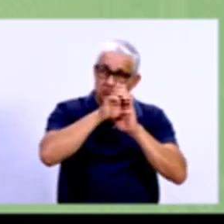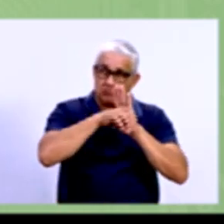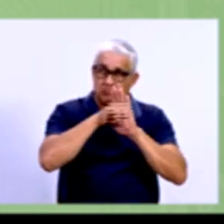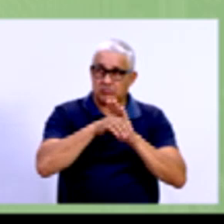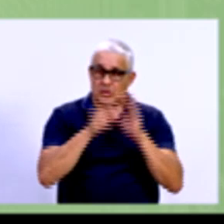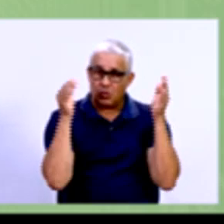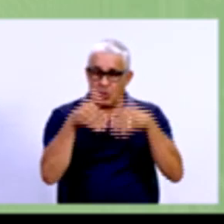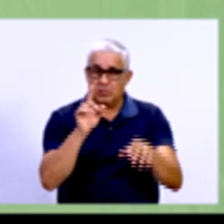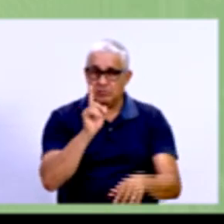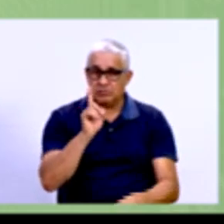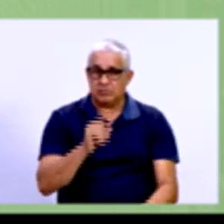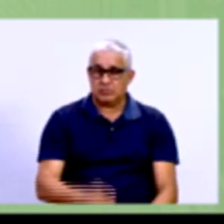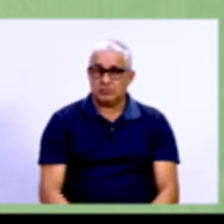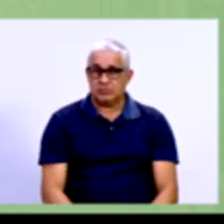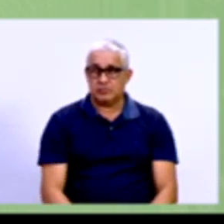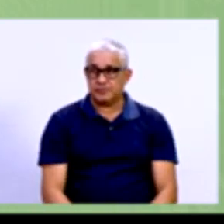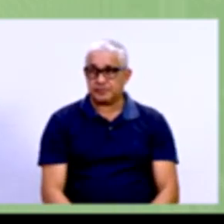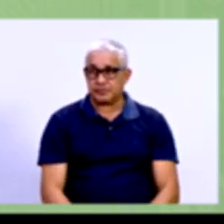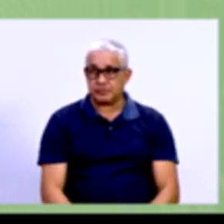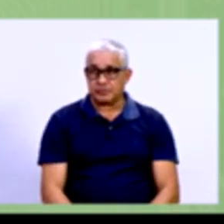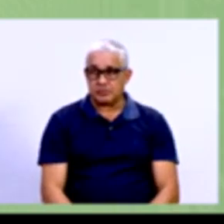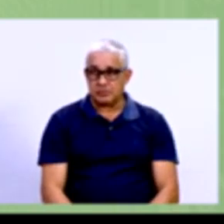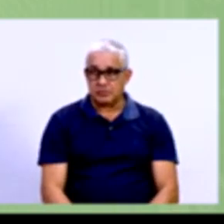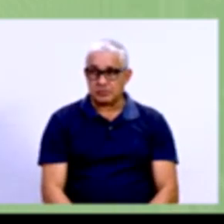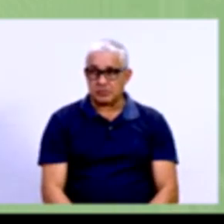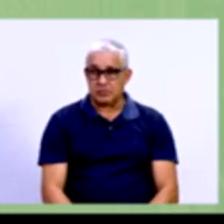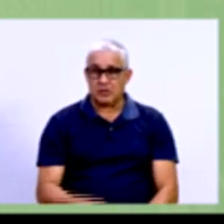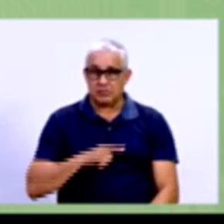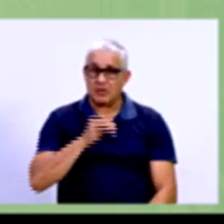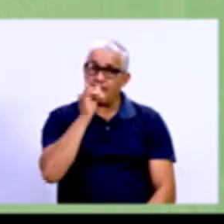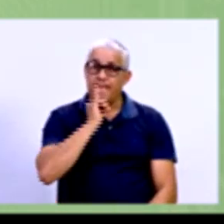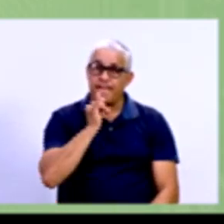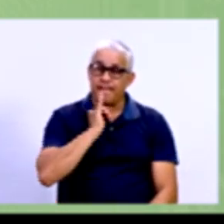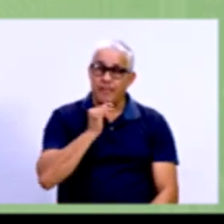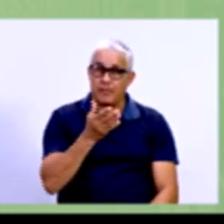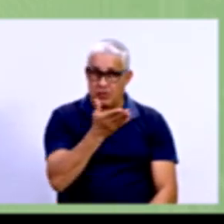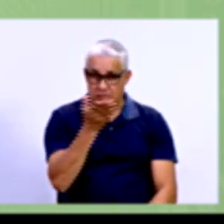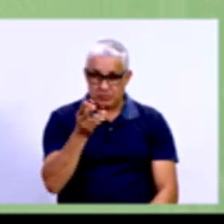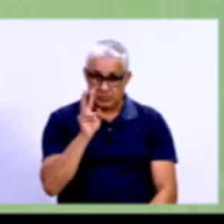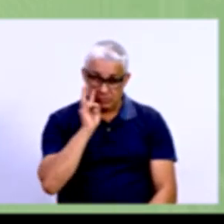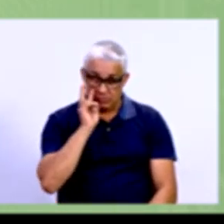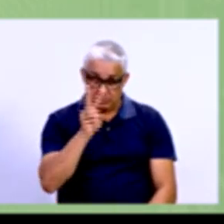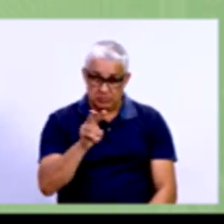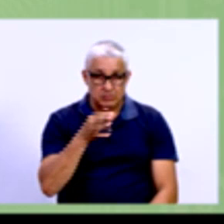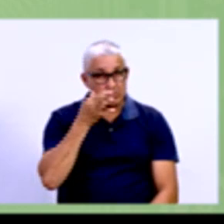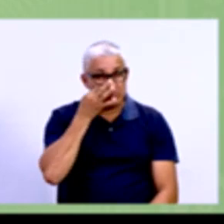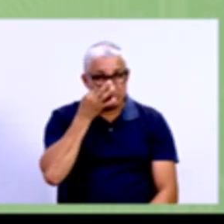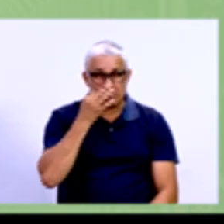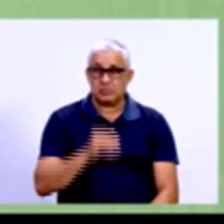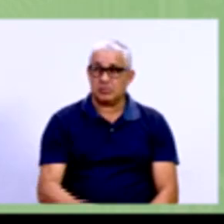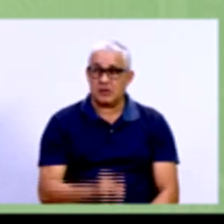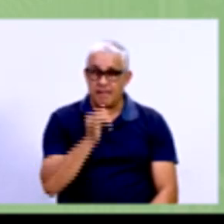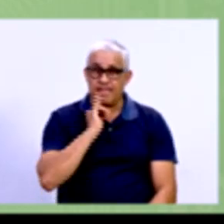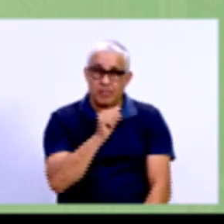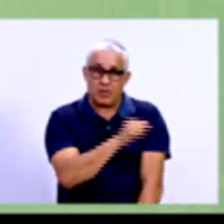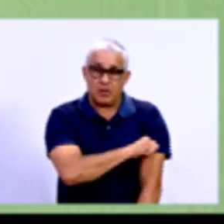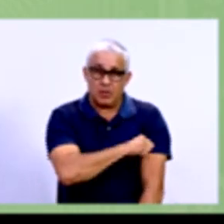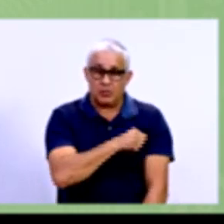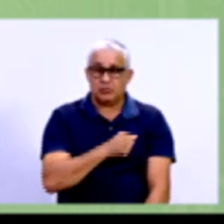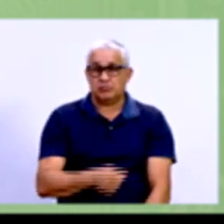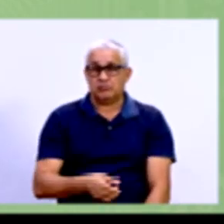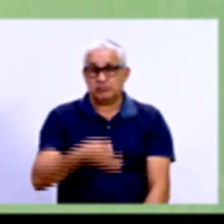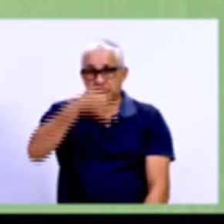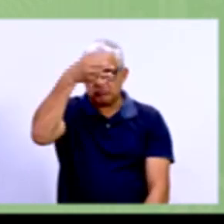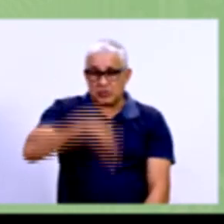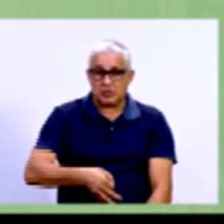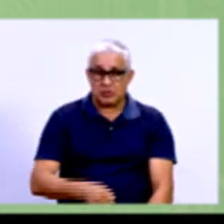não vai focar muito hoje, já deixamos aqui um exemplo para vocês verem, né? Por exemplo, um aluno acertou 9